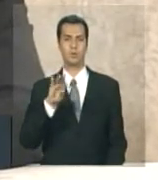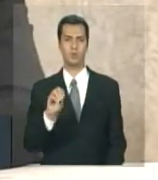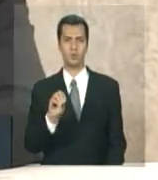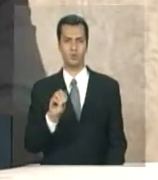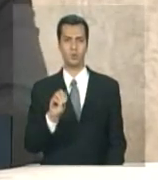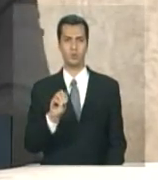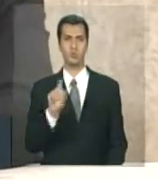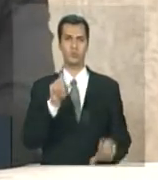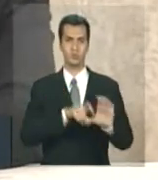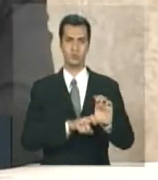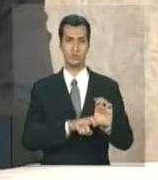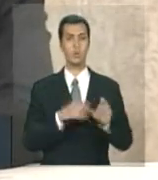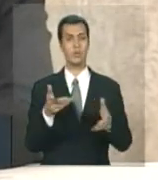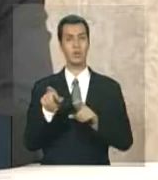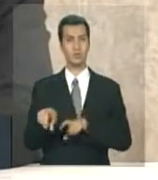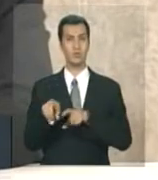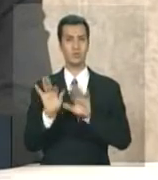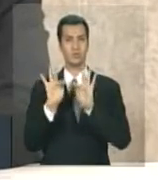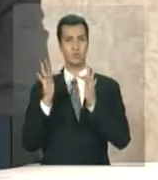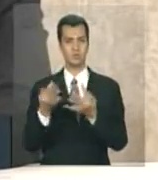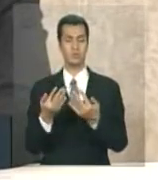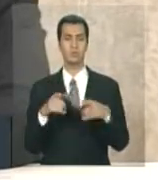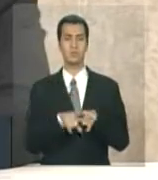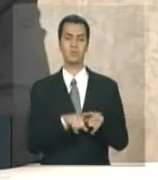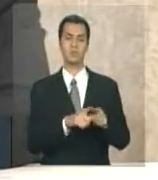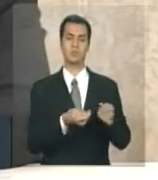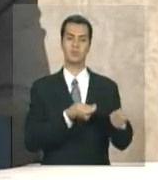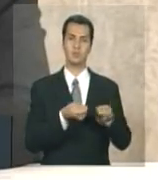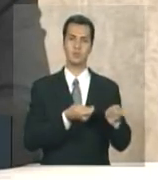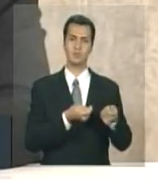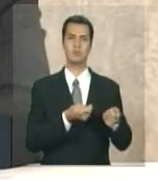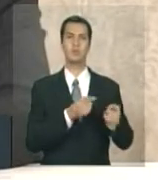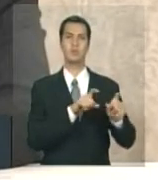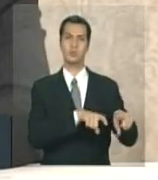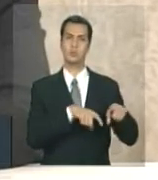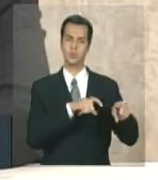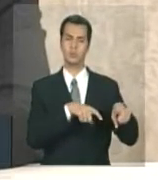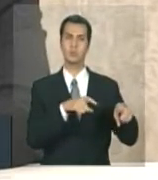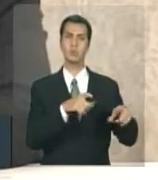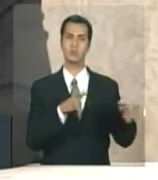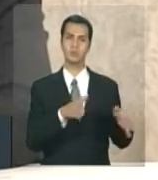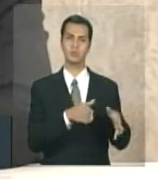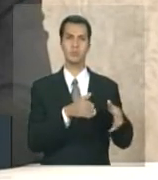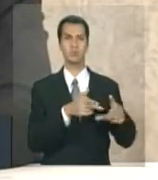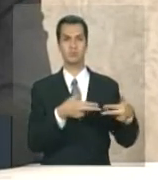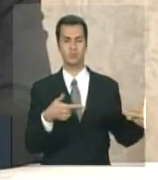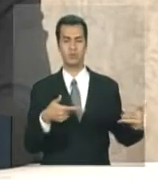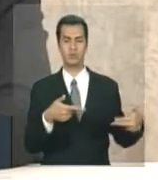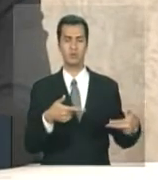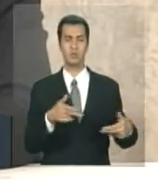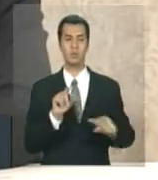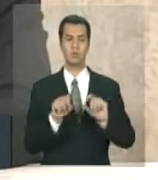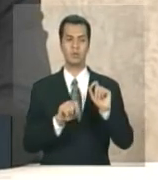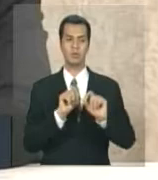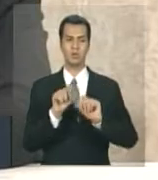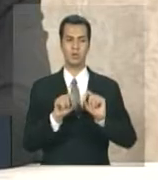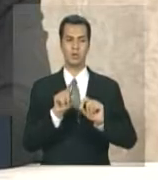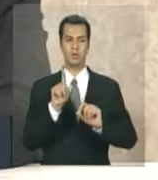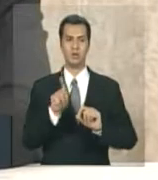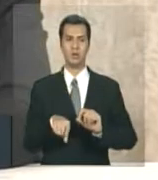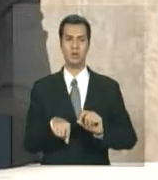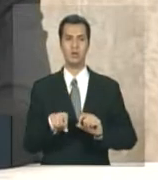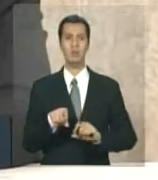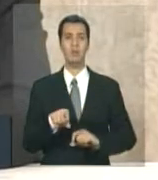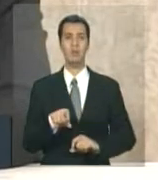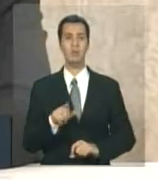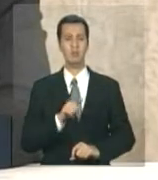agricultura familiar, basicamente isso, e na parceria com pequenos e médios agricultores, mas destinado a agricultores familiares, isso no que diz respeito a contratos